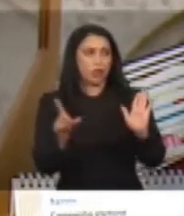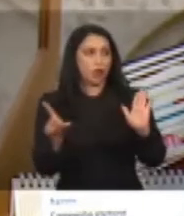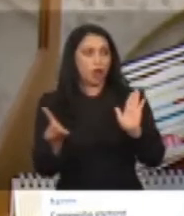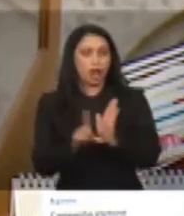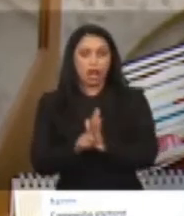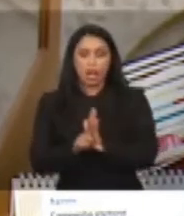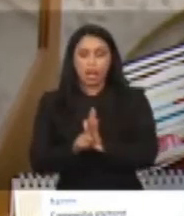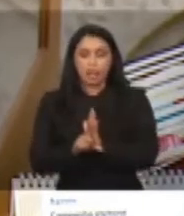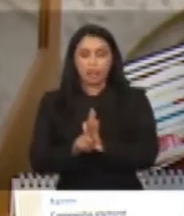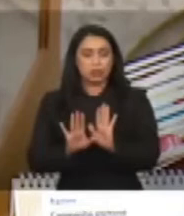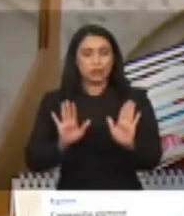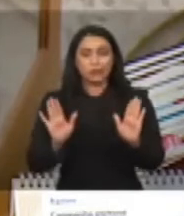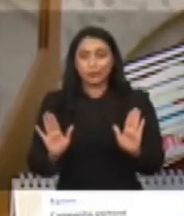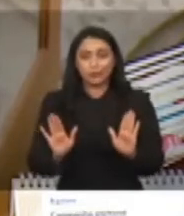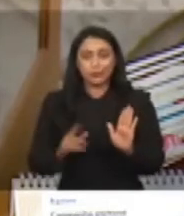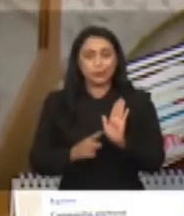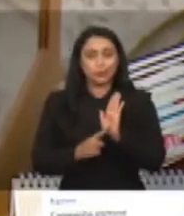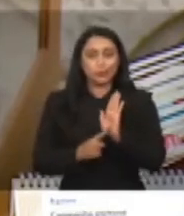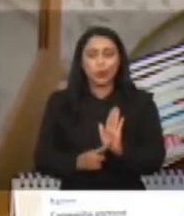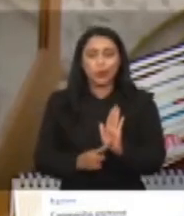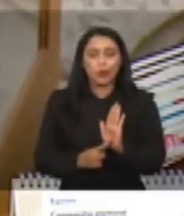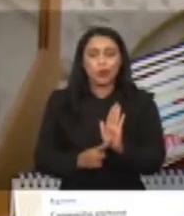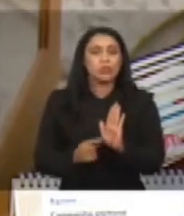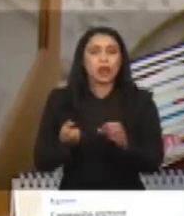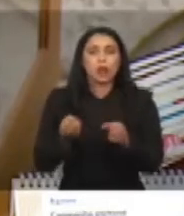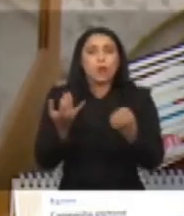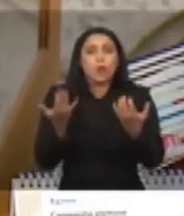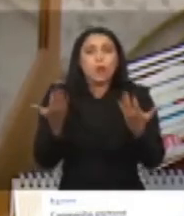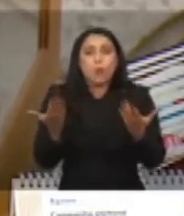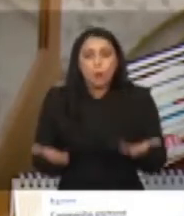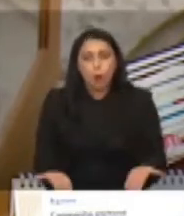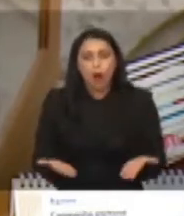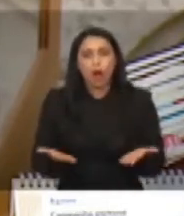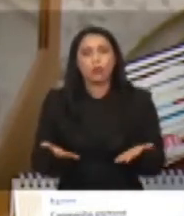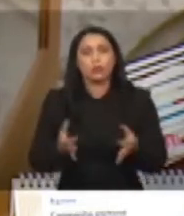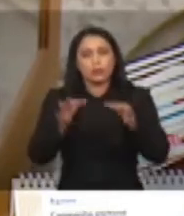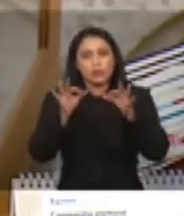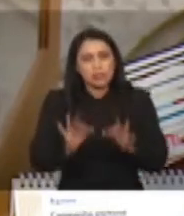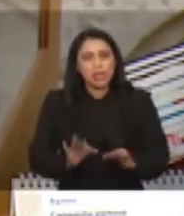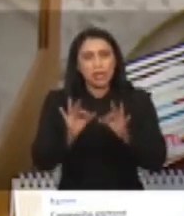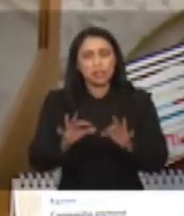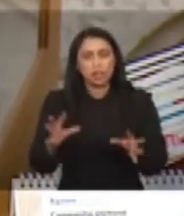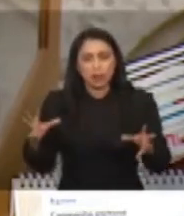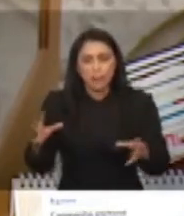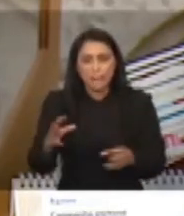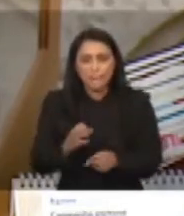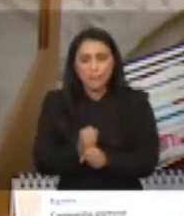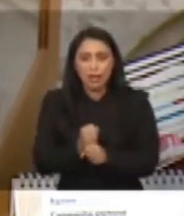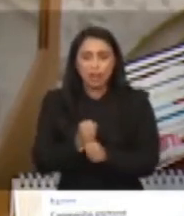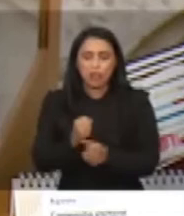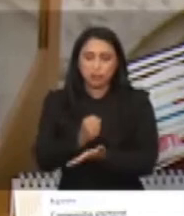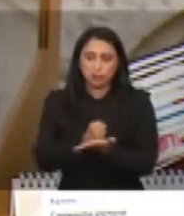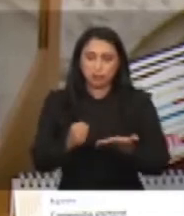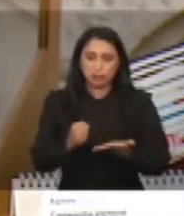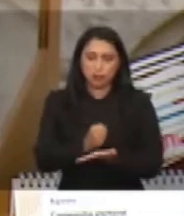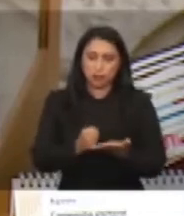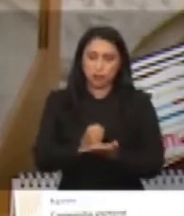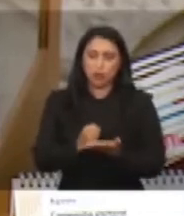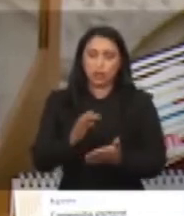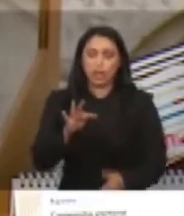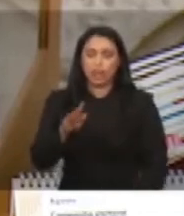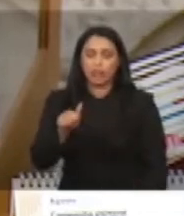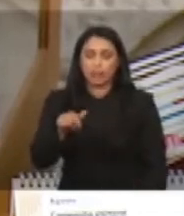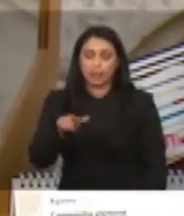lei define qual deve ser a base de cálculo das taxas. A Constituição